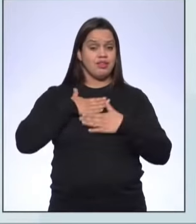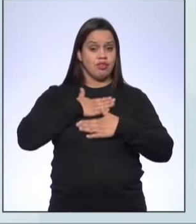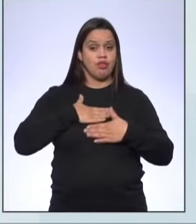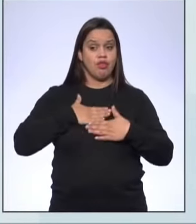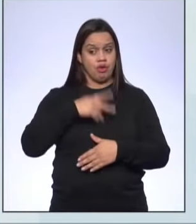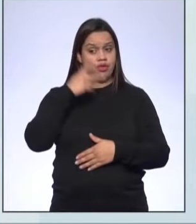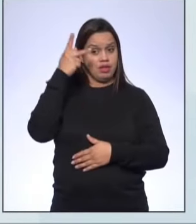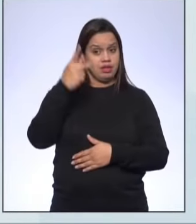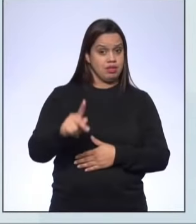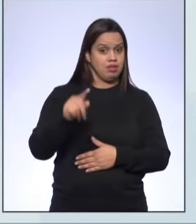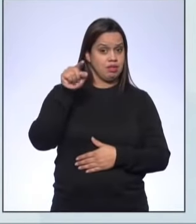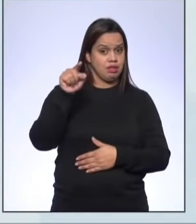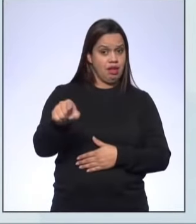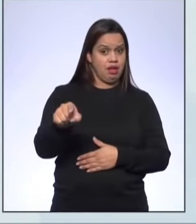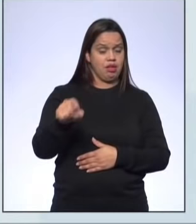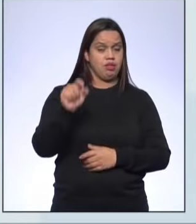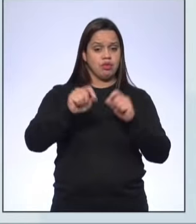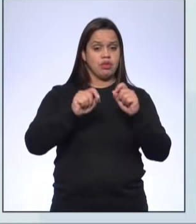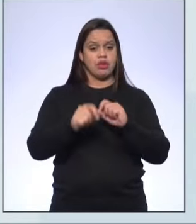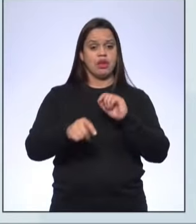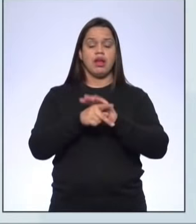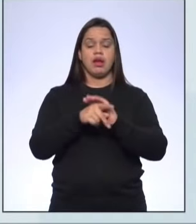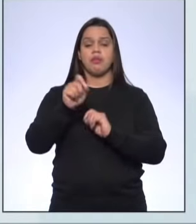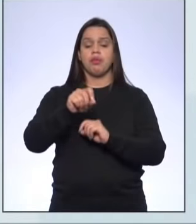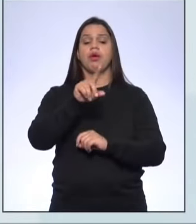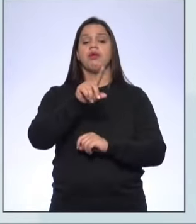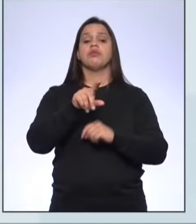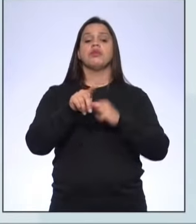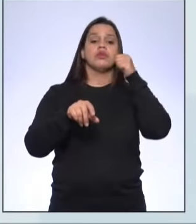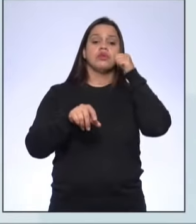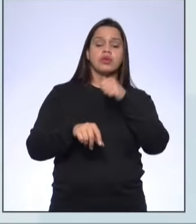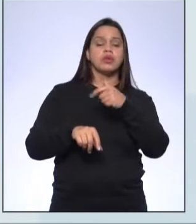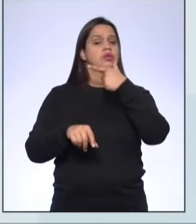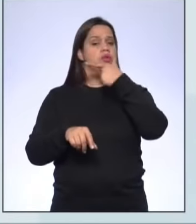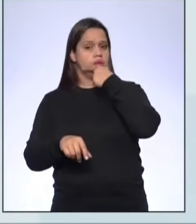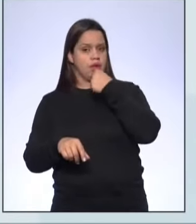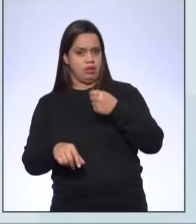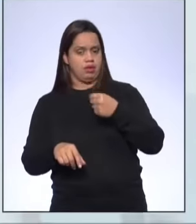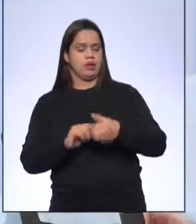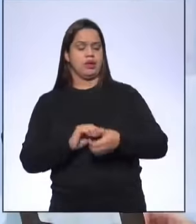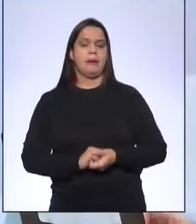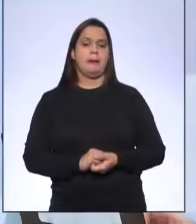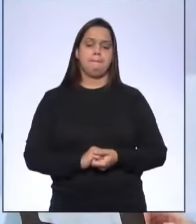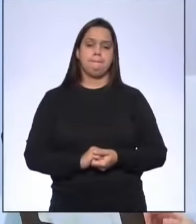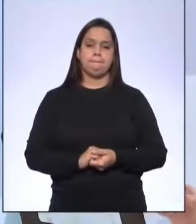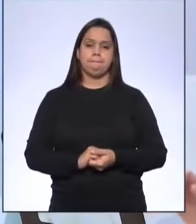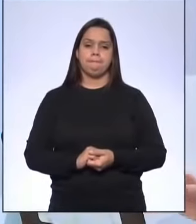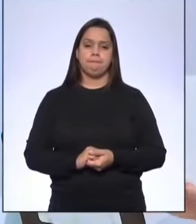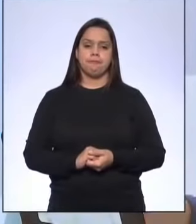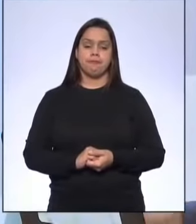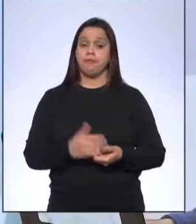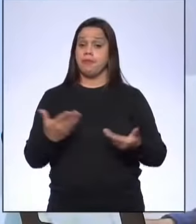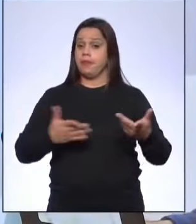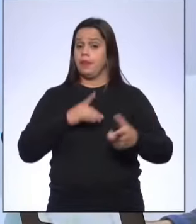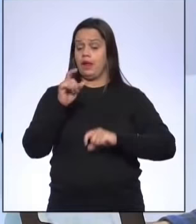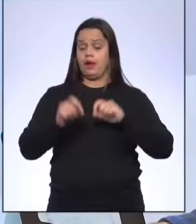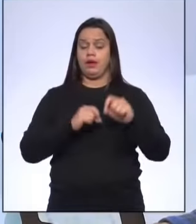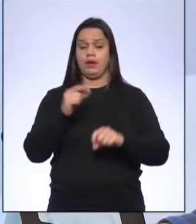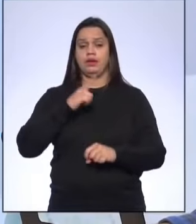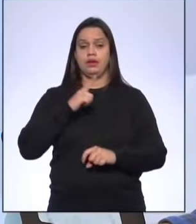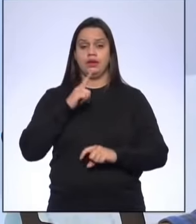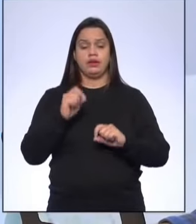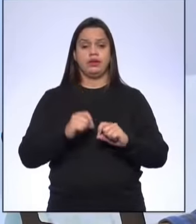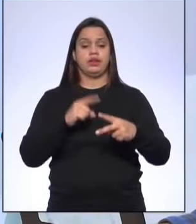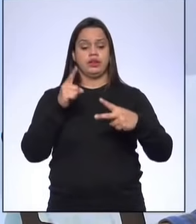quem do joão de barro meio e fim meio feminino e masculino certo ok agora nós